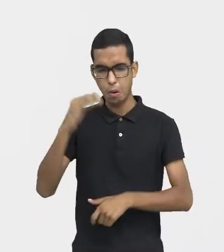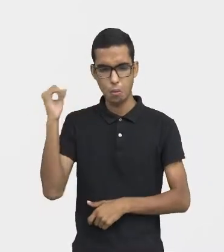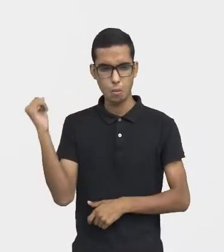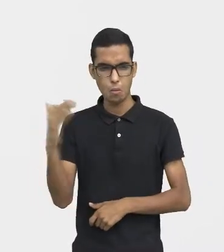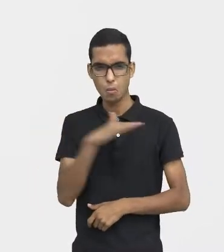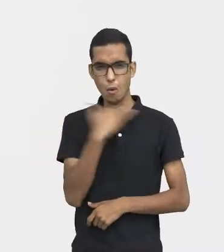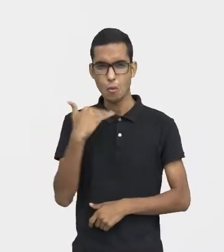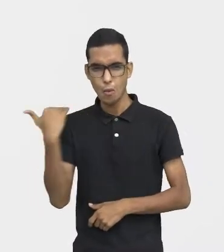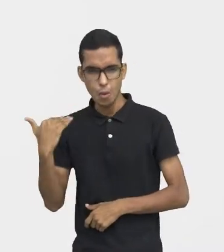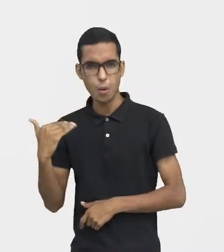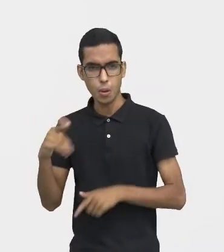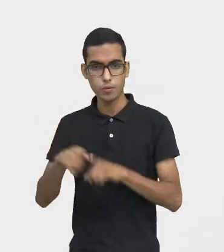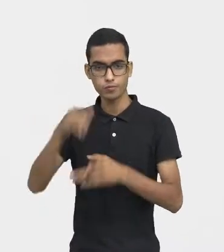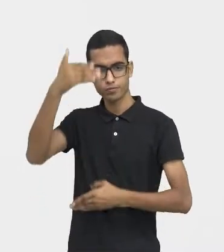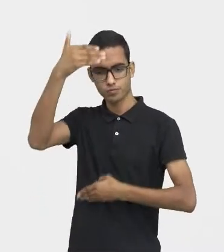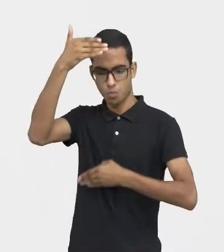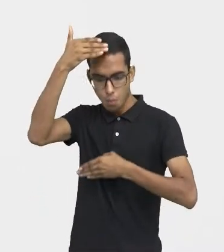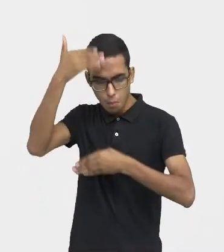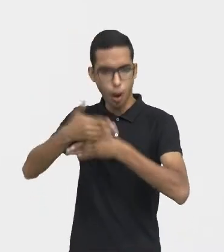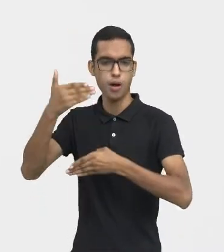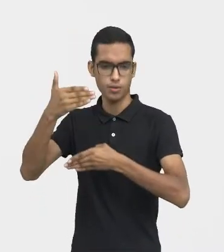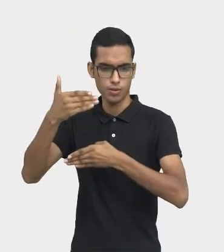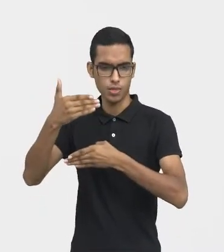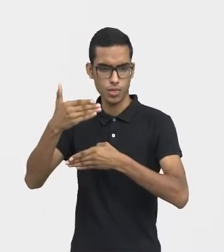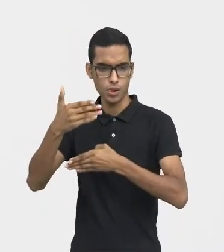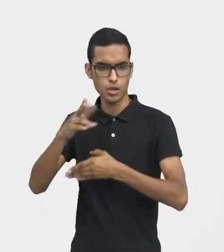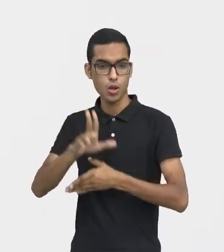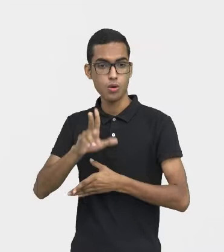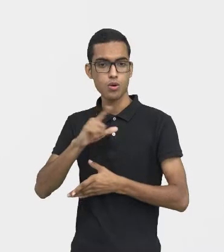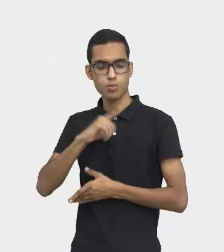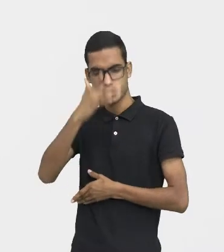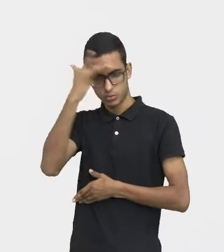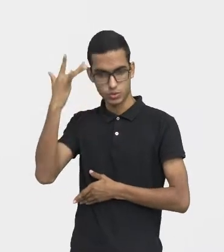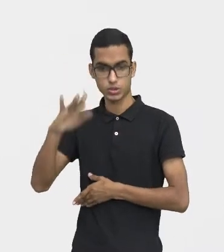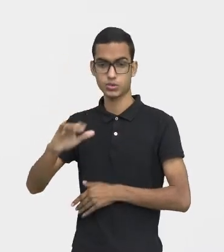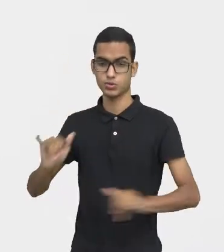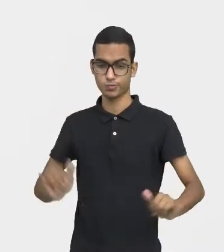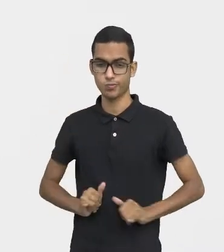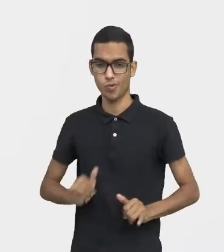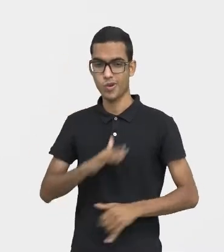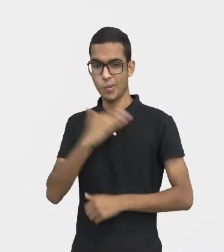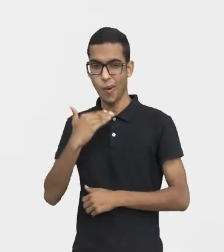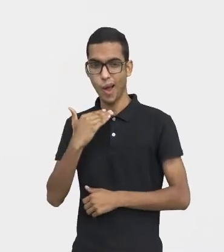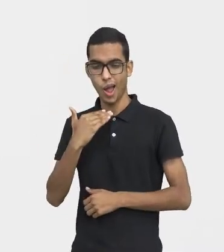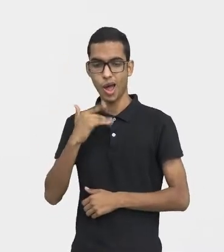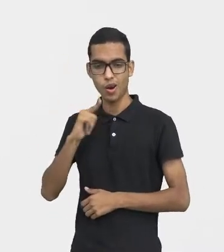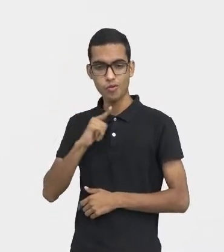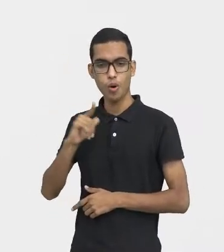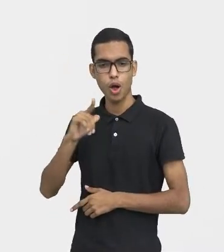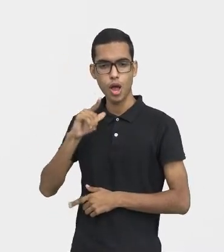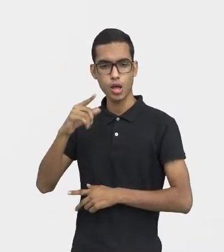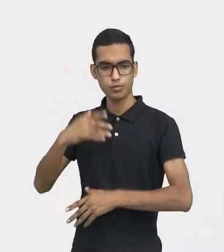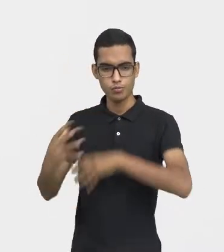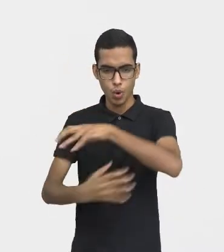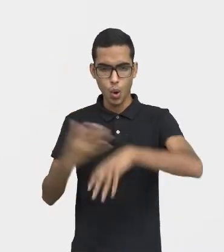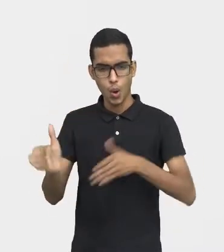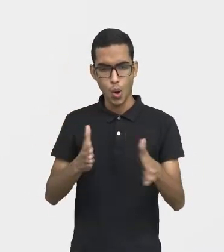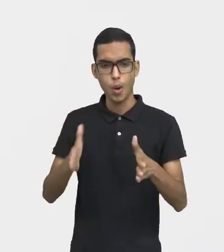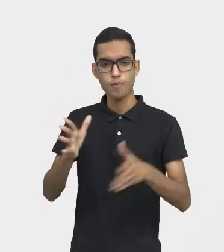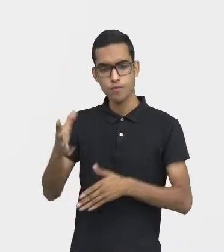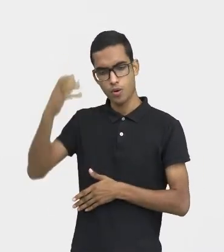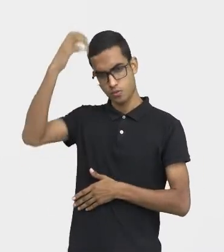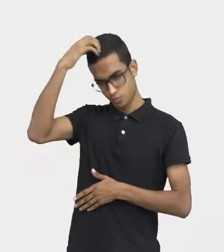vítimas da radicalização revolucionária estavam aí o rei da França, Luís XVI, e a rainha, que também foi